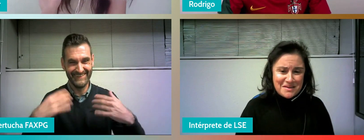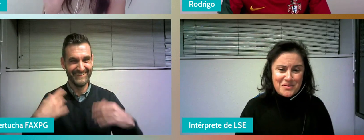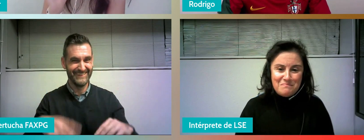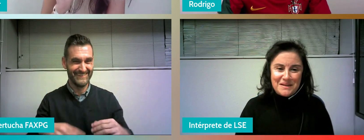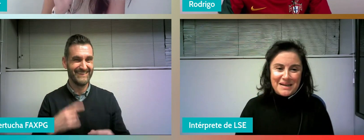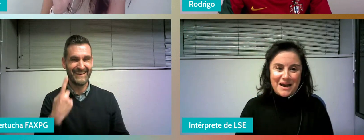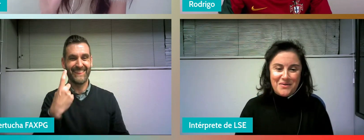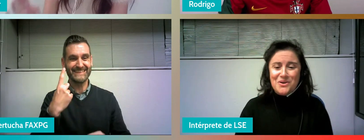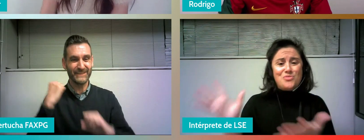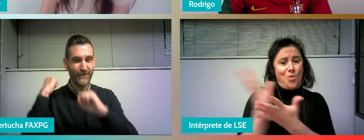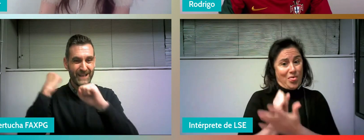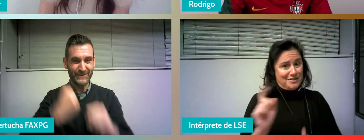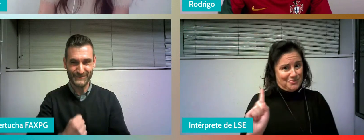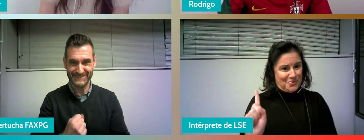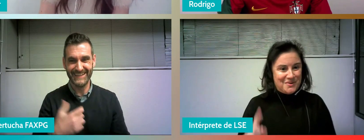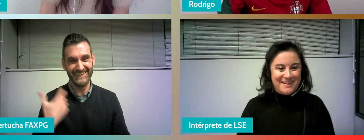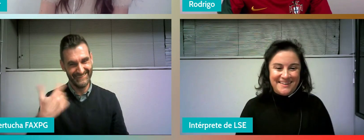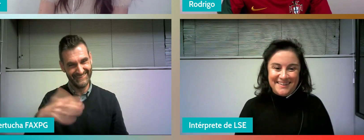Todas non. É complicado.